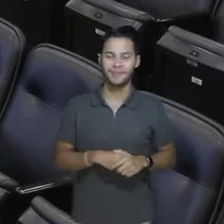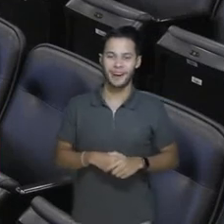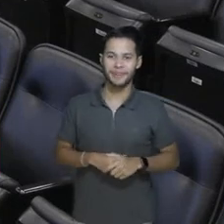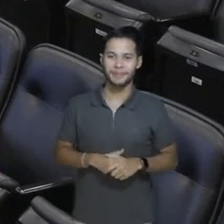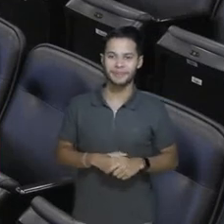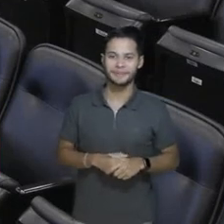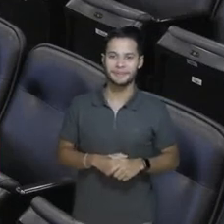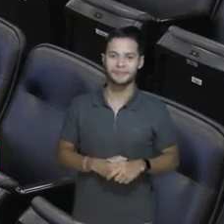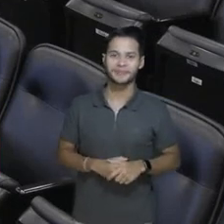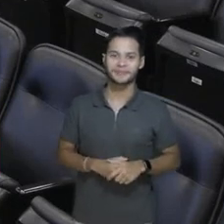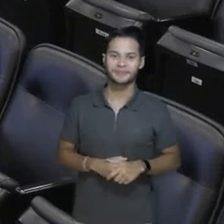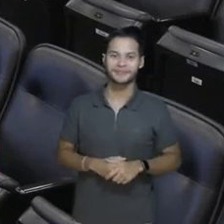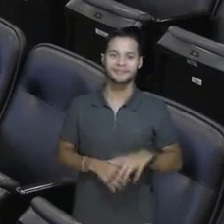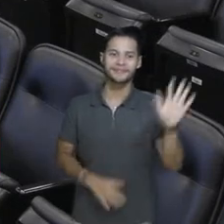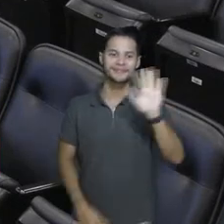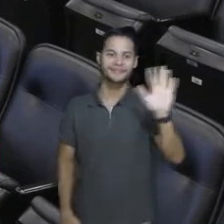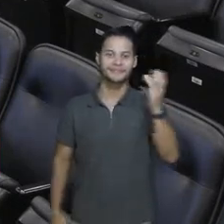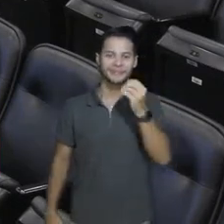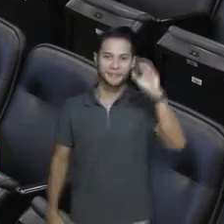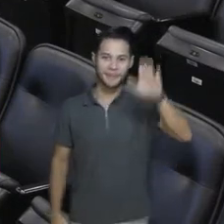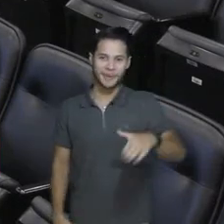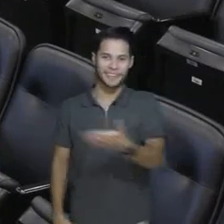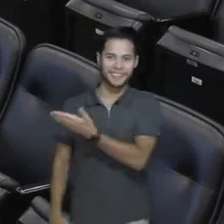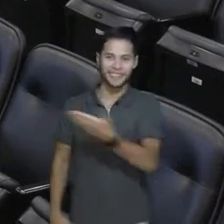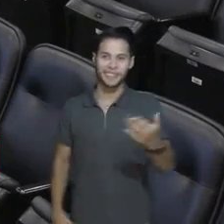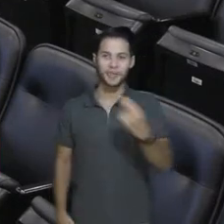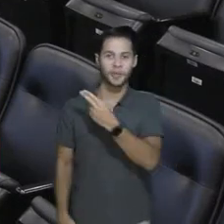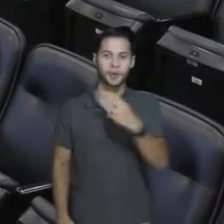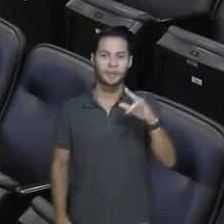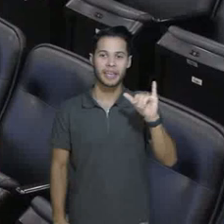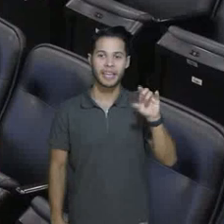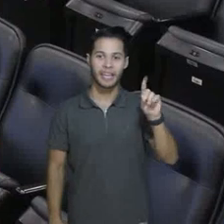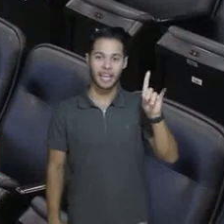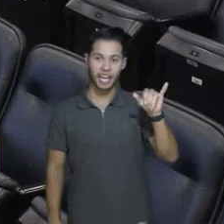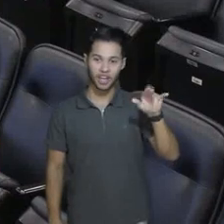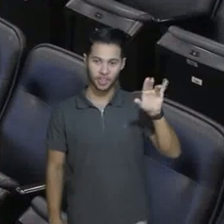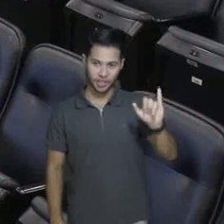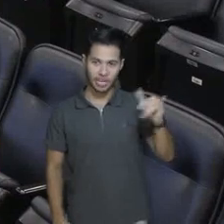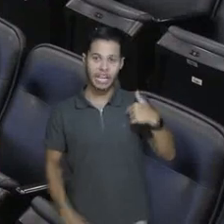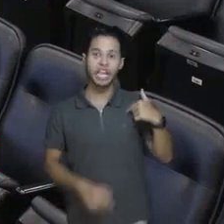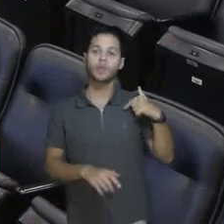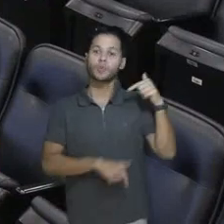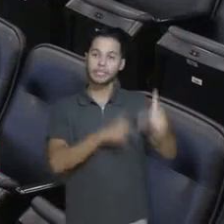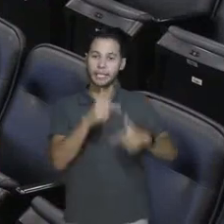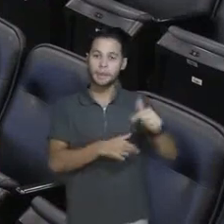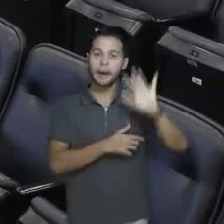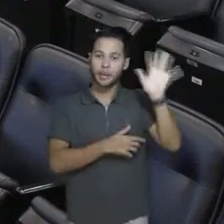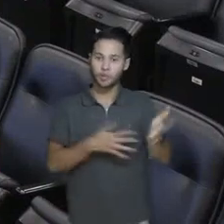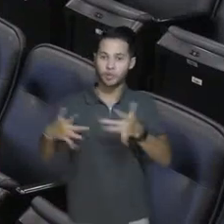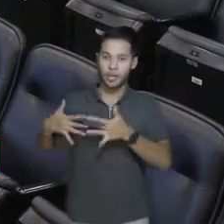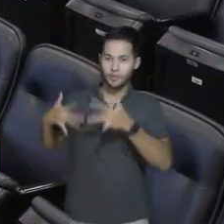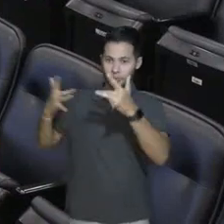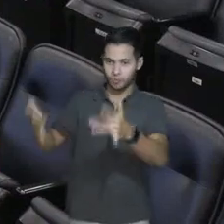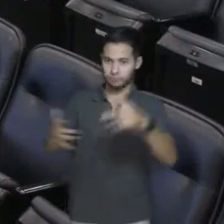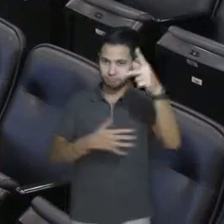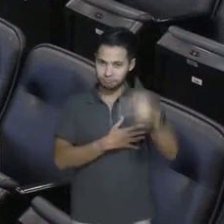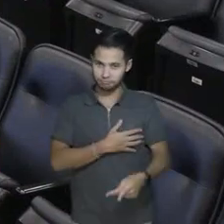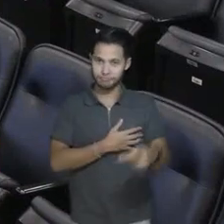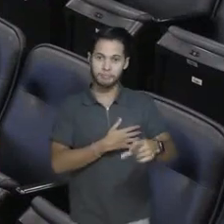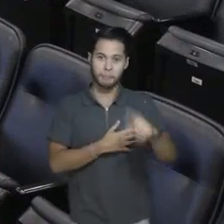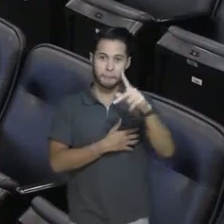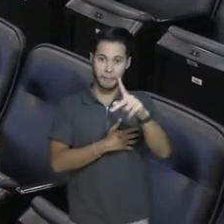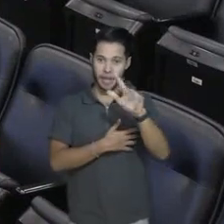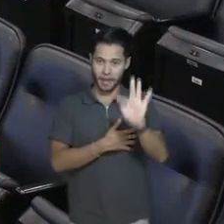aqui boa tarde a todos eu sou Ariadne eu já sou voluntária do programa como pessoa física e eu trouxe hoje aqui o